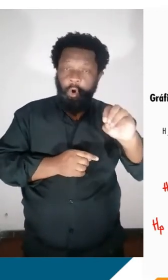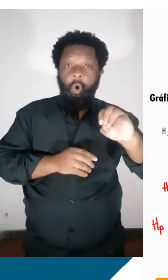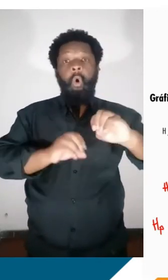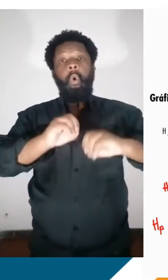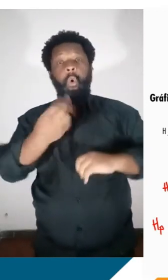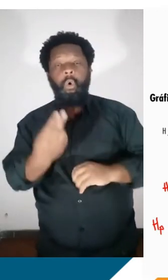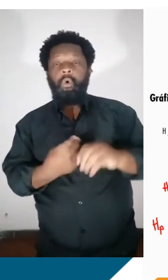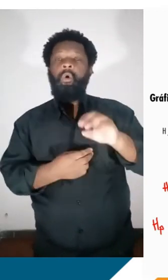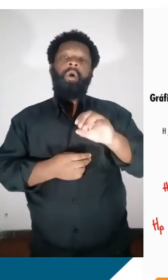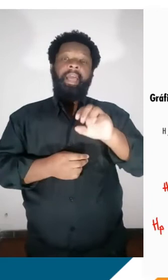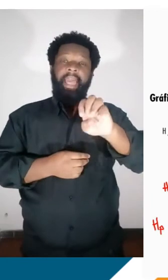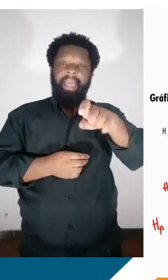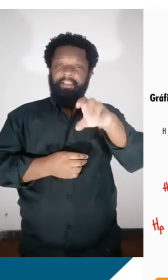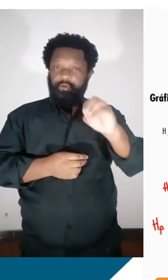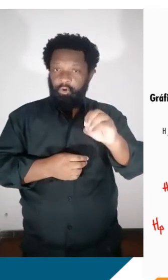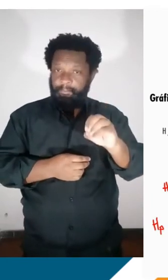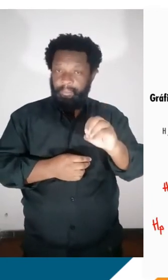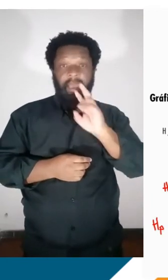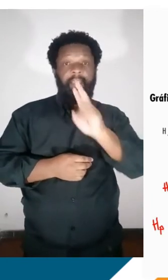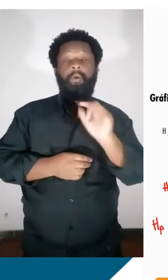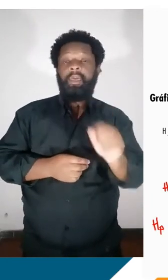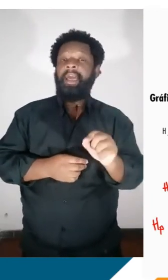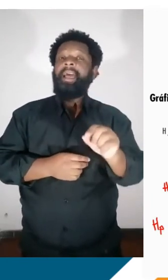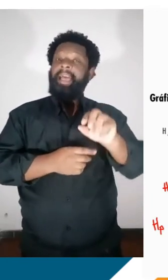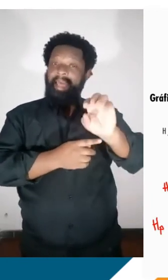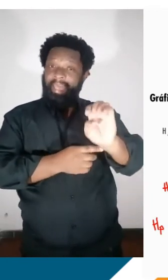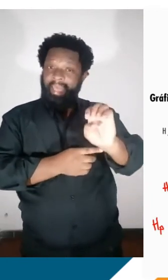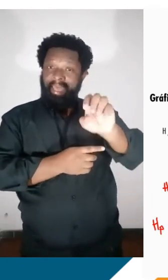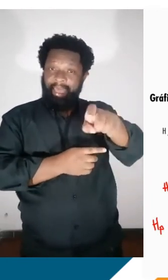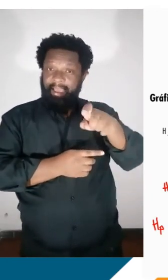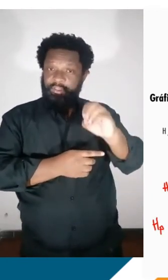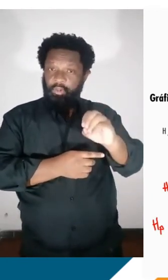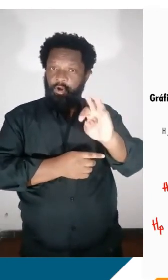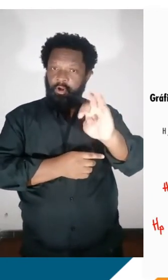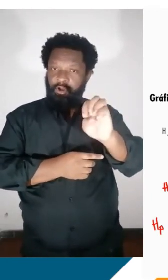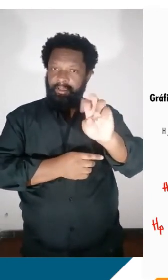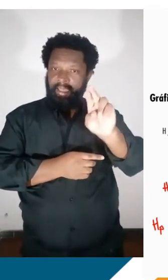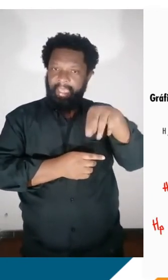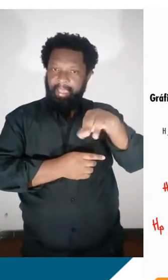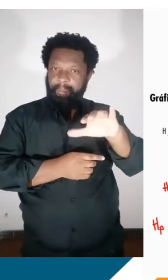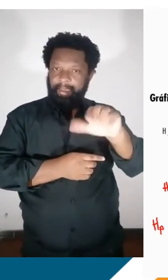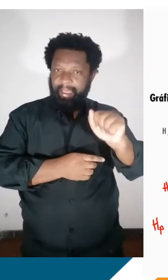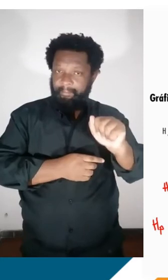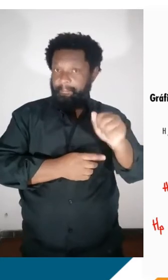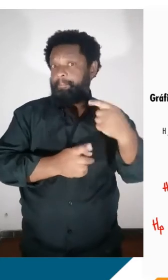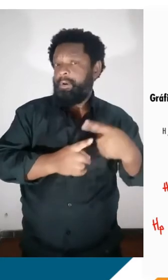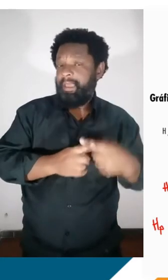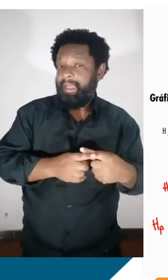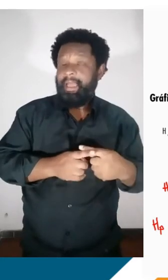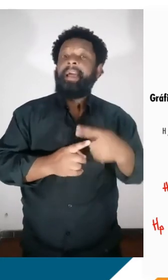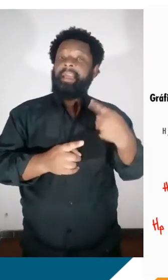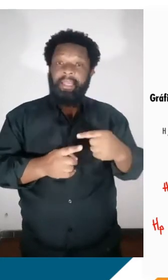é a segunda pergunta. A reação vai ser exotérmica, tudo bem? Por que ela é exotérmica? Porque ela